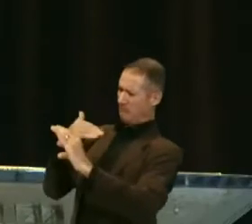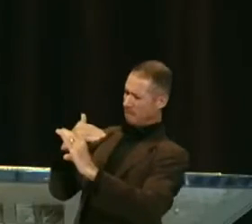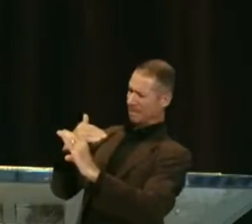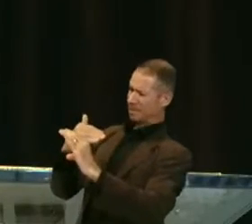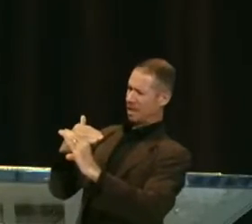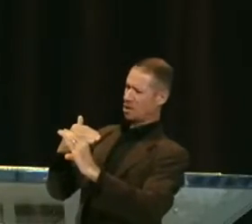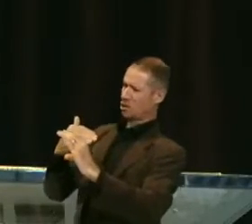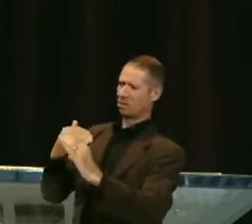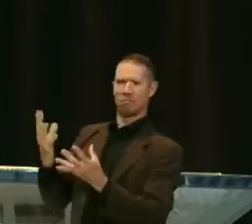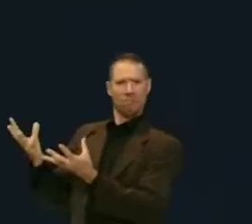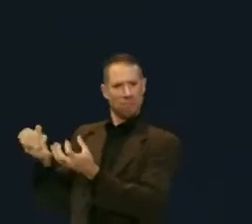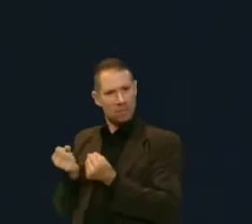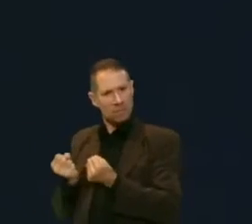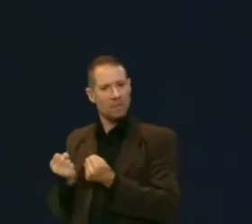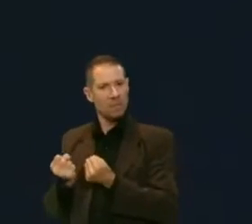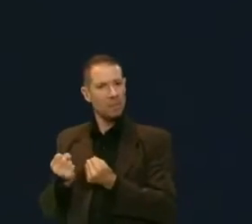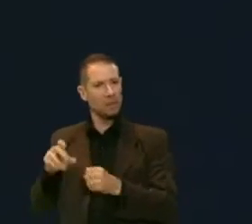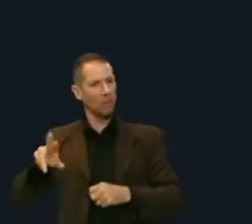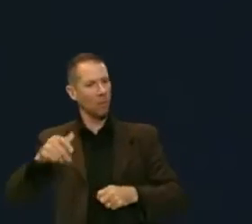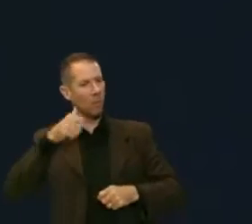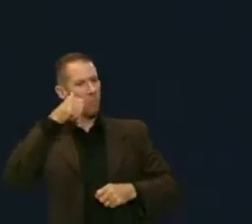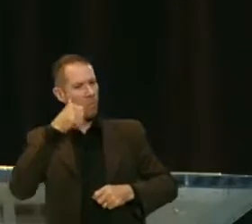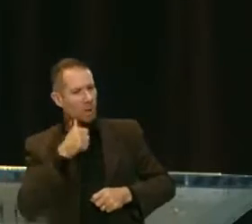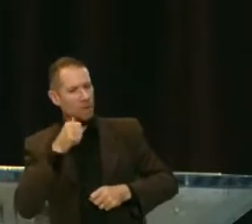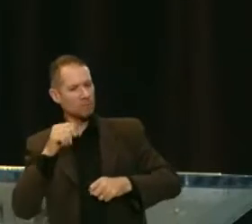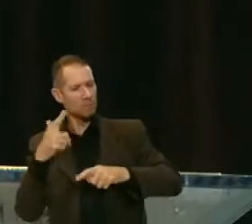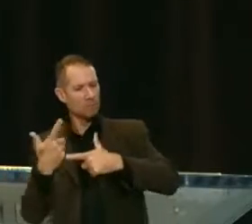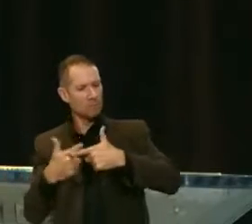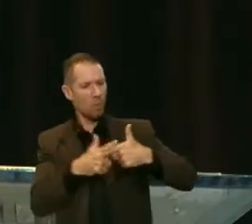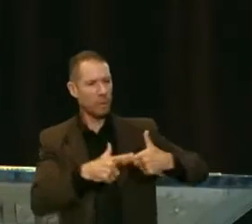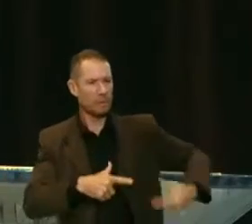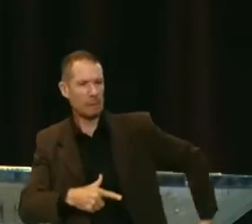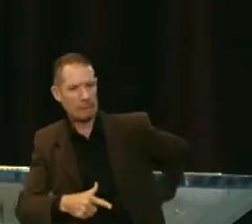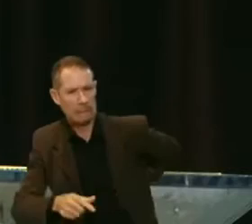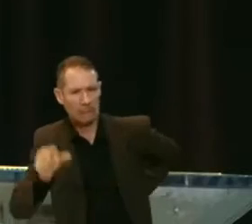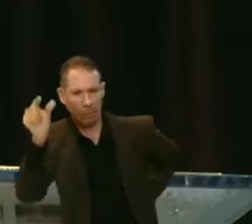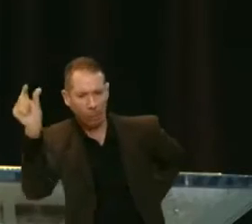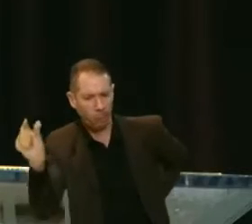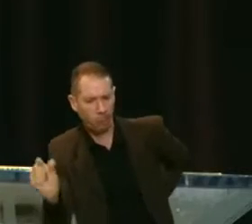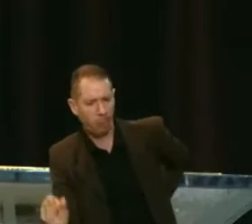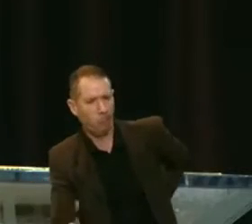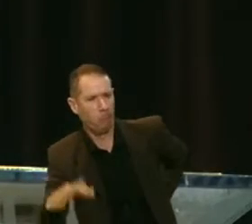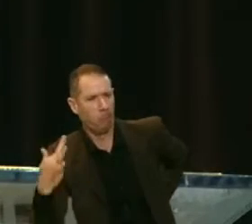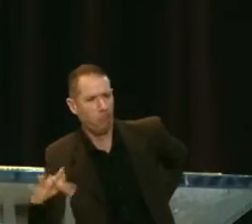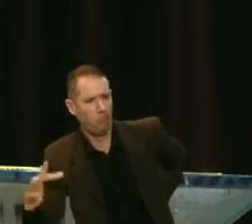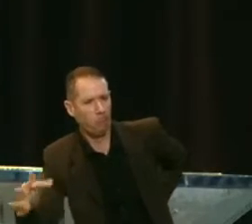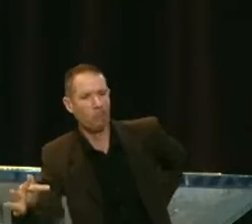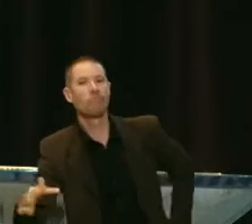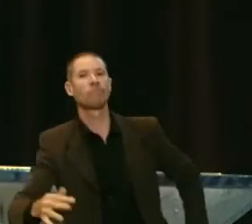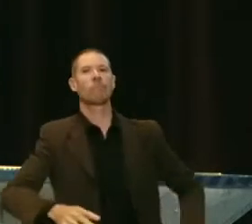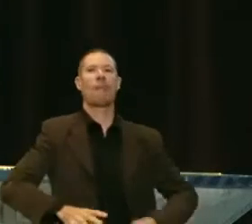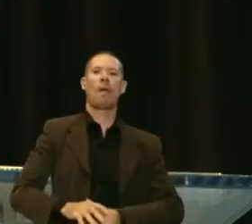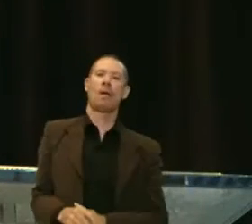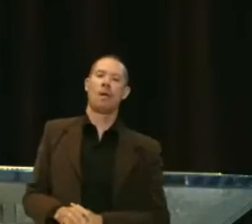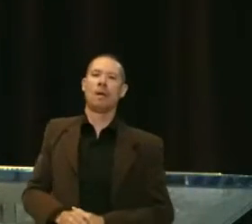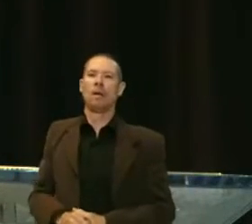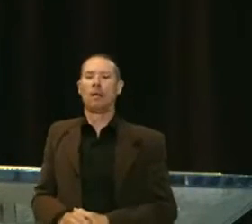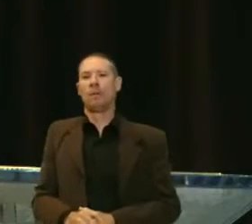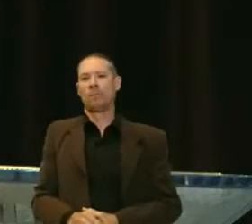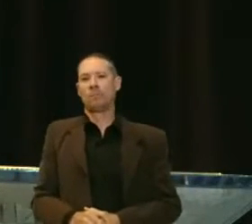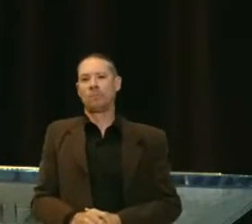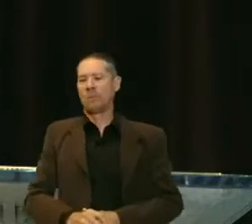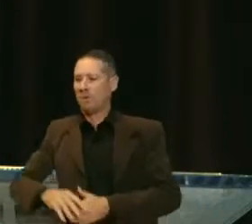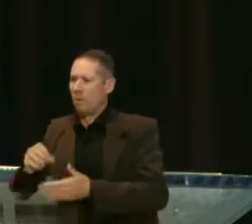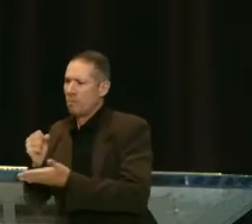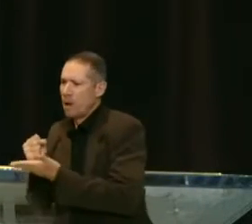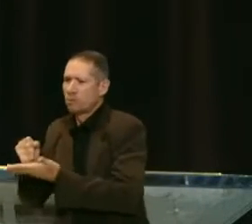do culto de uma irmã que estava com um problema na coluna. Ela estava ministrando,